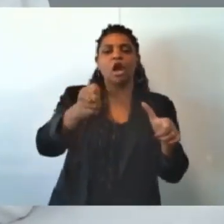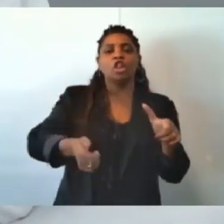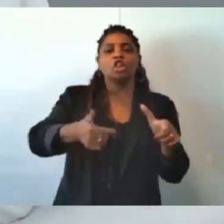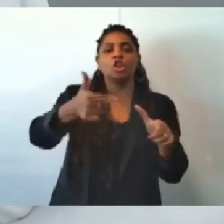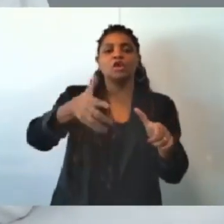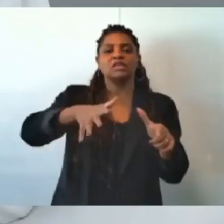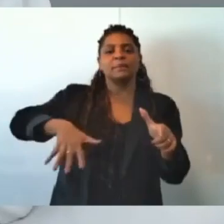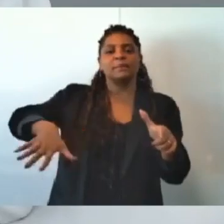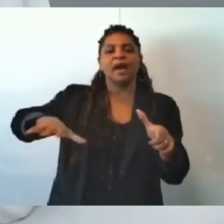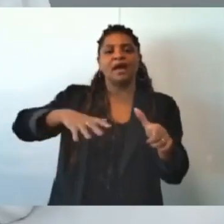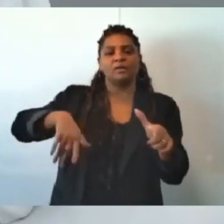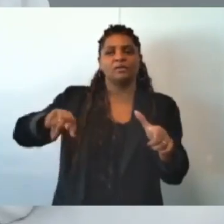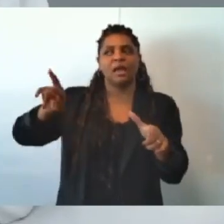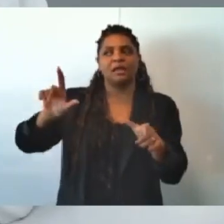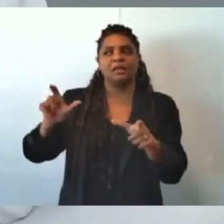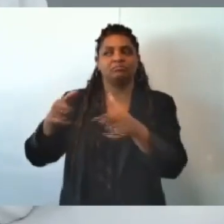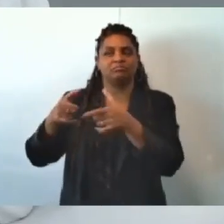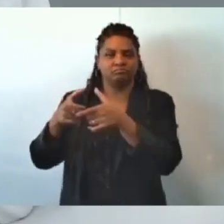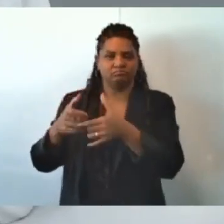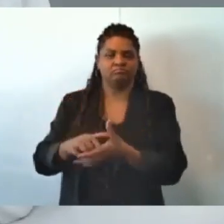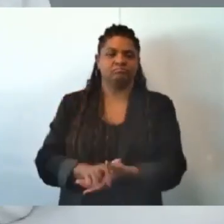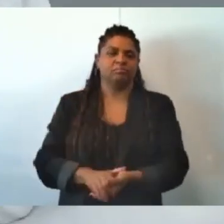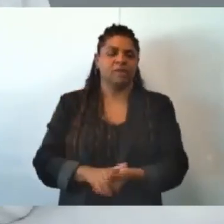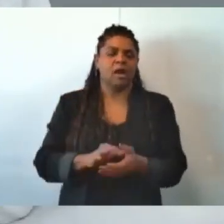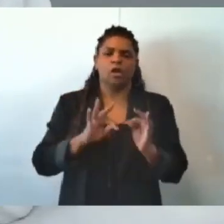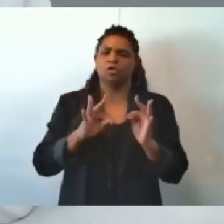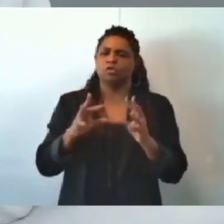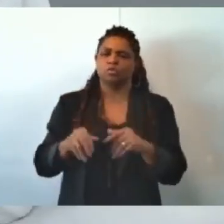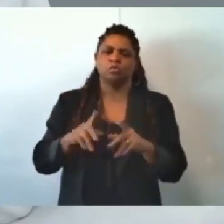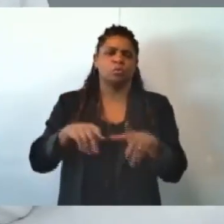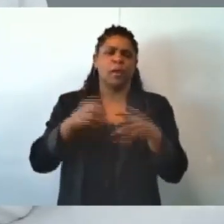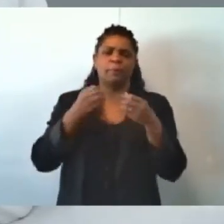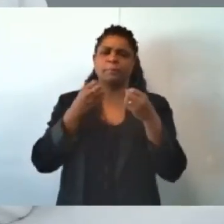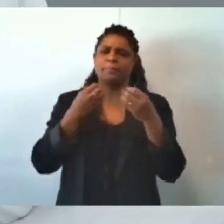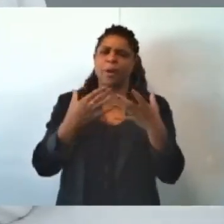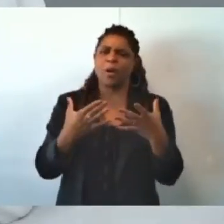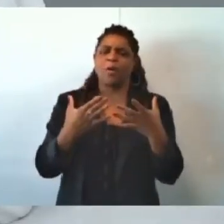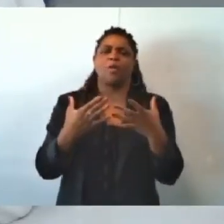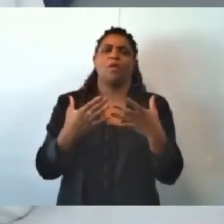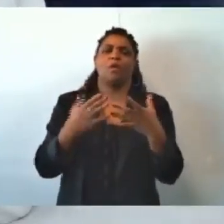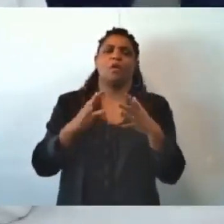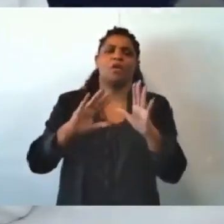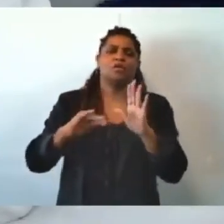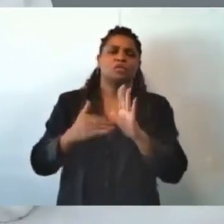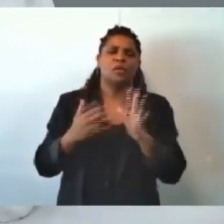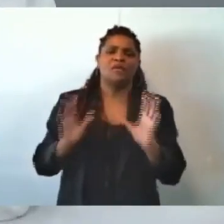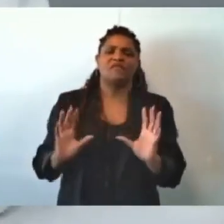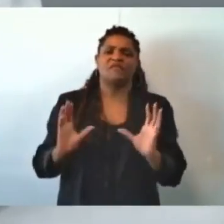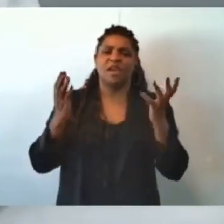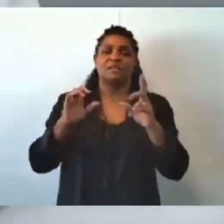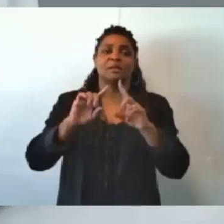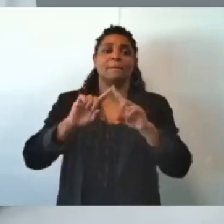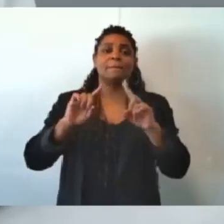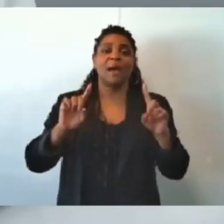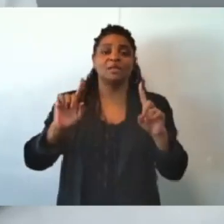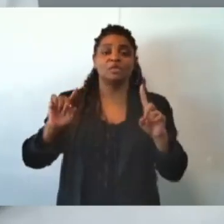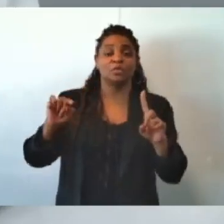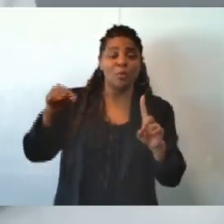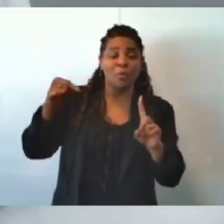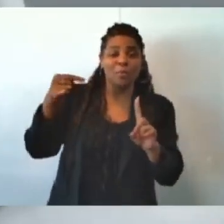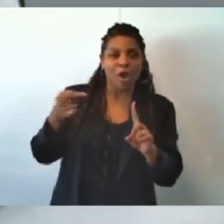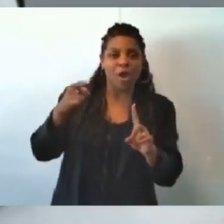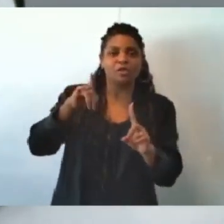ali. E está tudo muito bom, tudo muito bem, tudo é festa e tal. Mas tem o dia seguinte, né? Tem o dia seguinte,